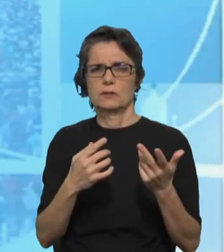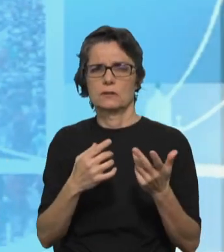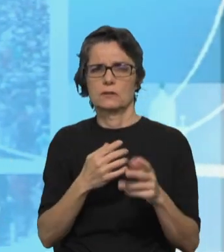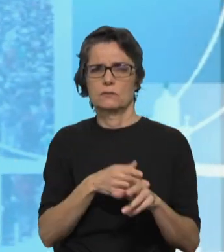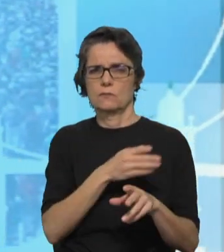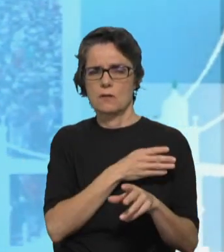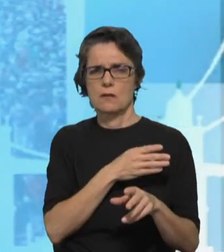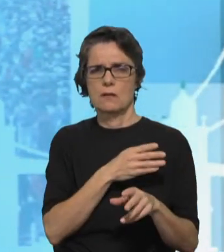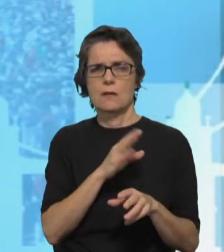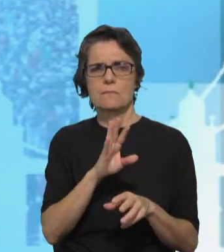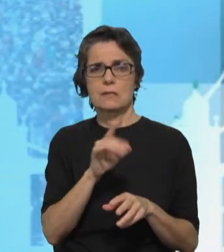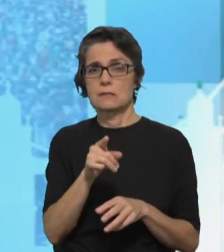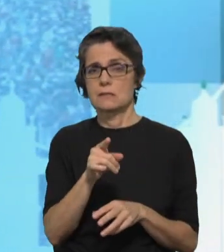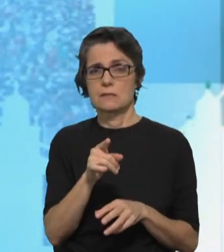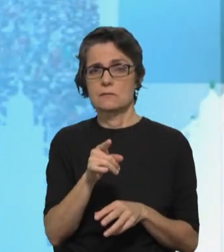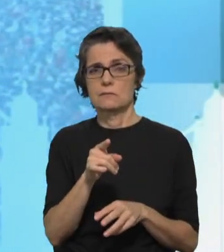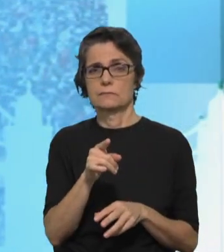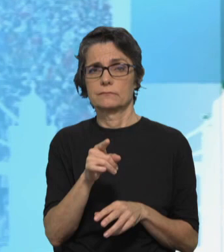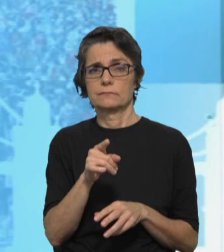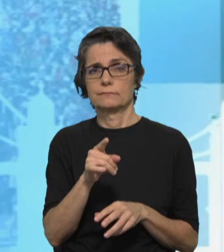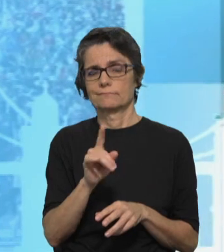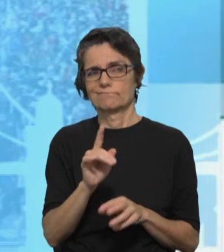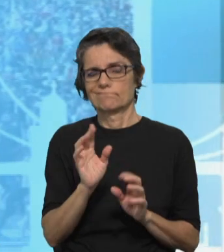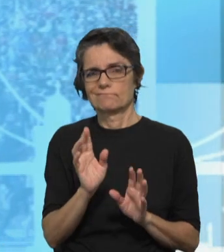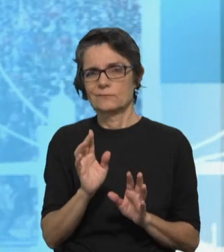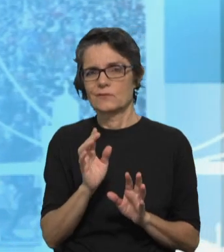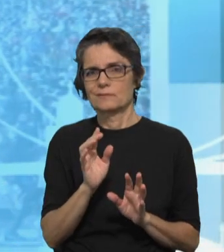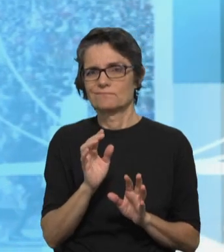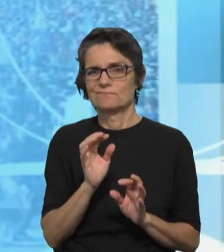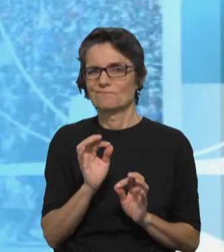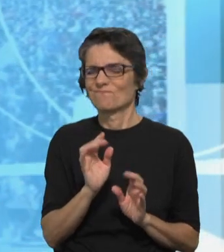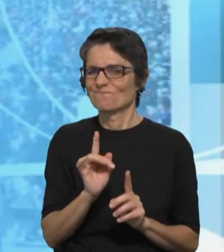anterior, o que não é exatamente assim.